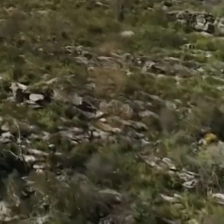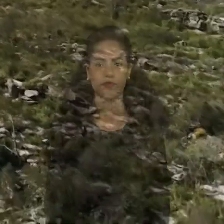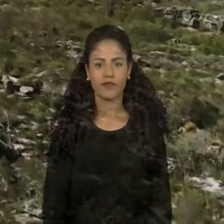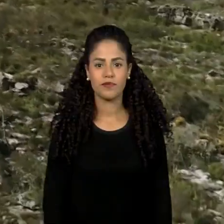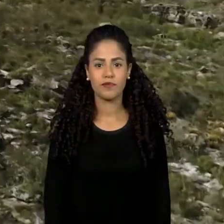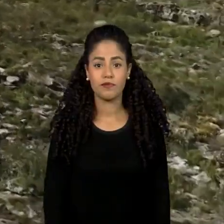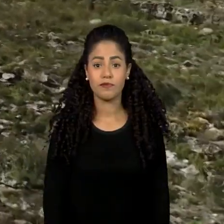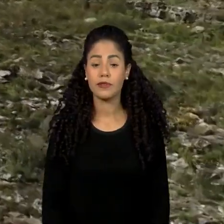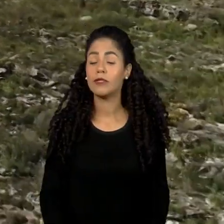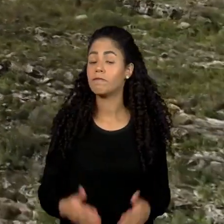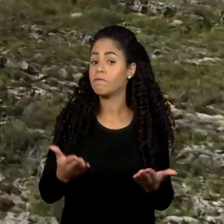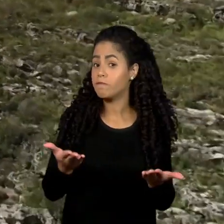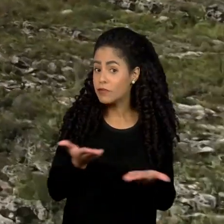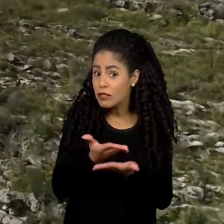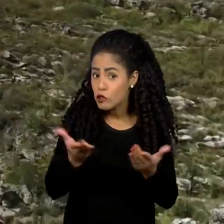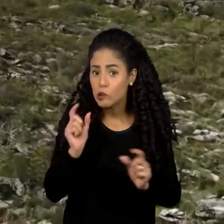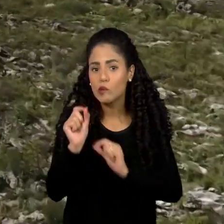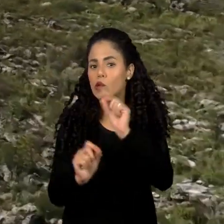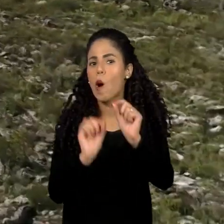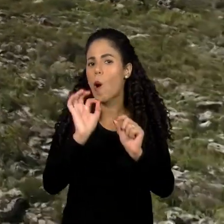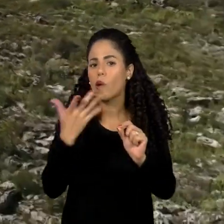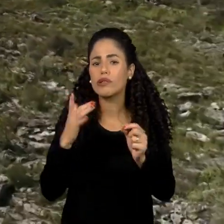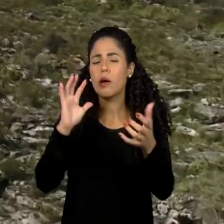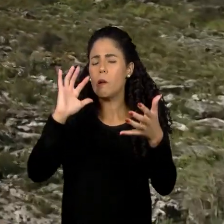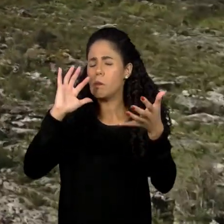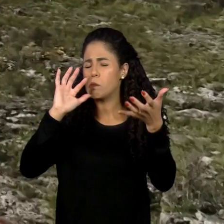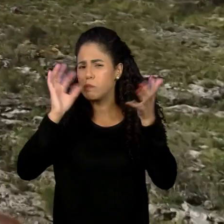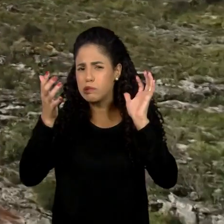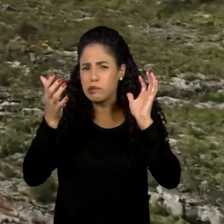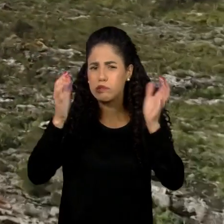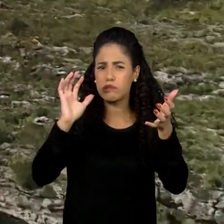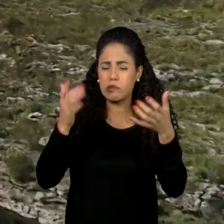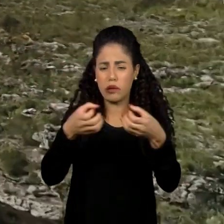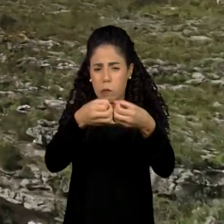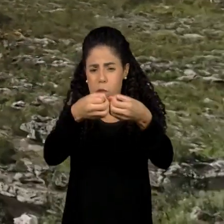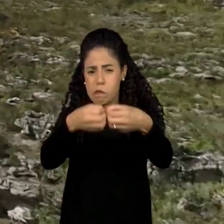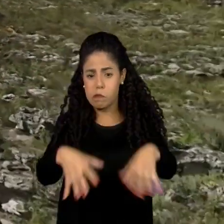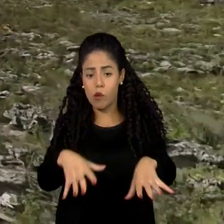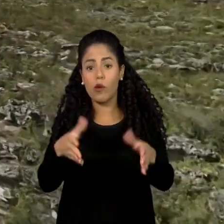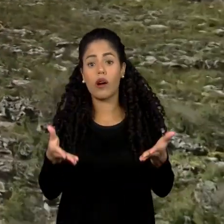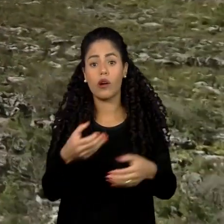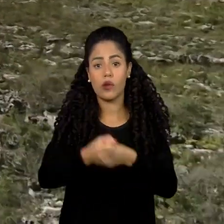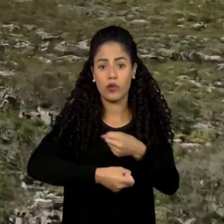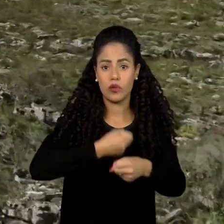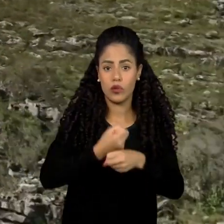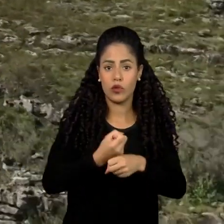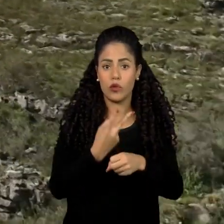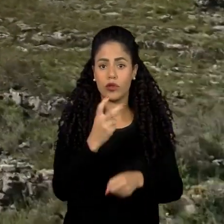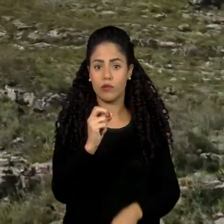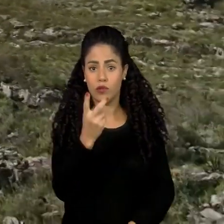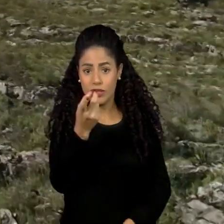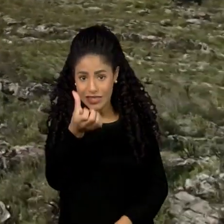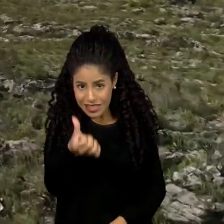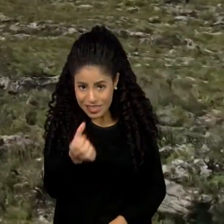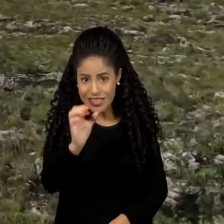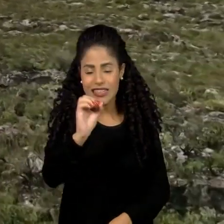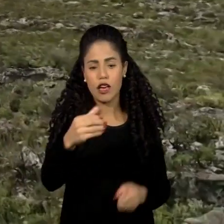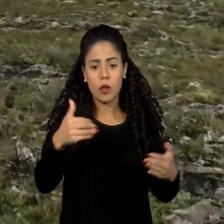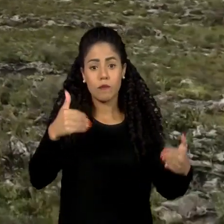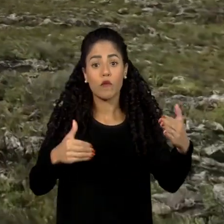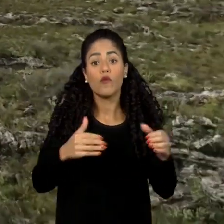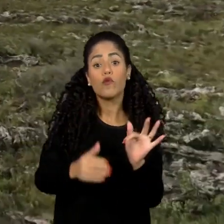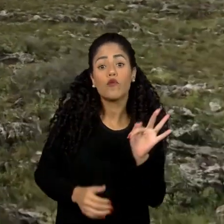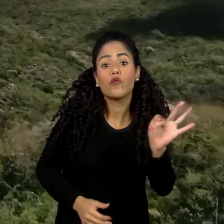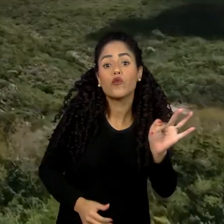Mas toda essa riqueza está ameaçada pelas mudanças climáticas. Projeções para 2060, daqui a 37